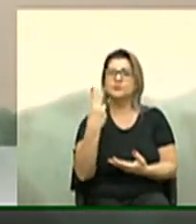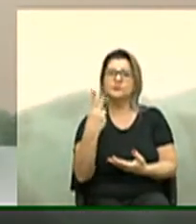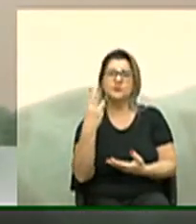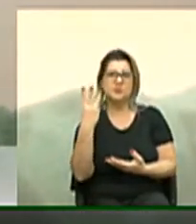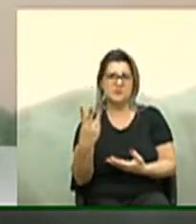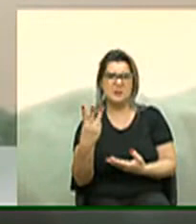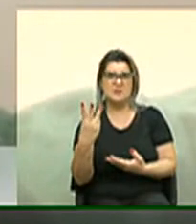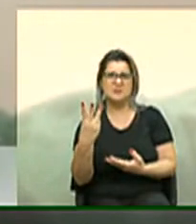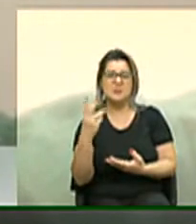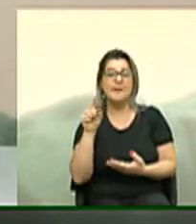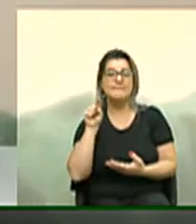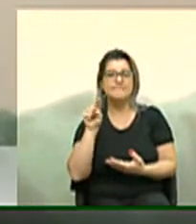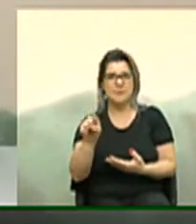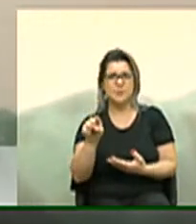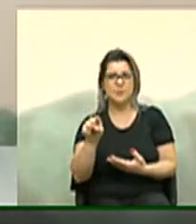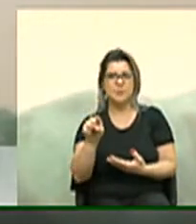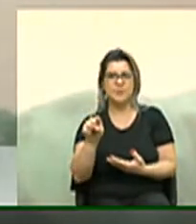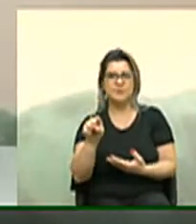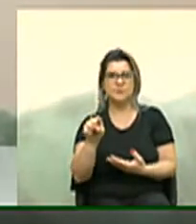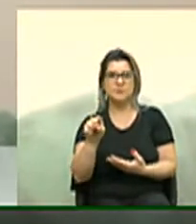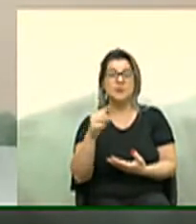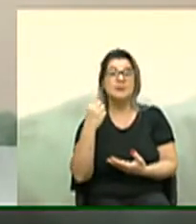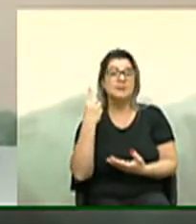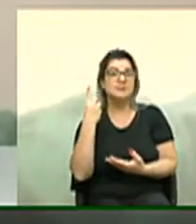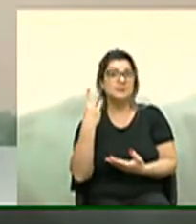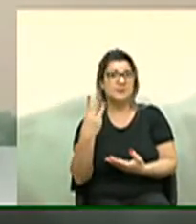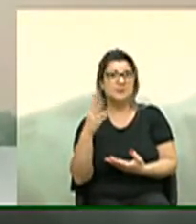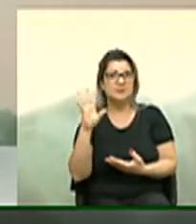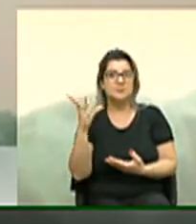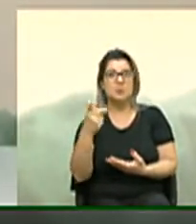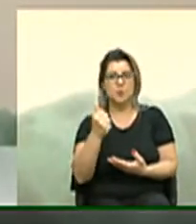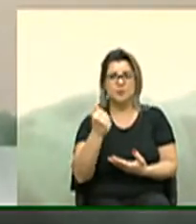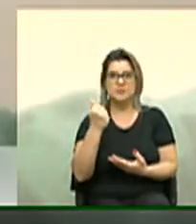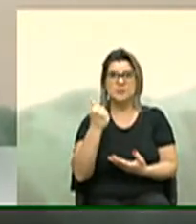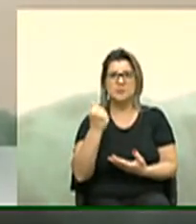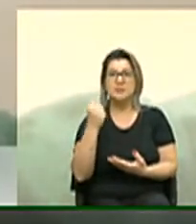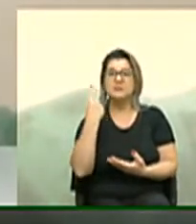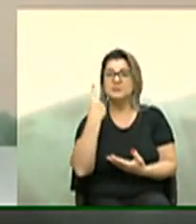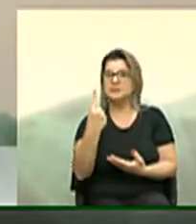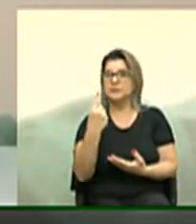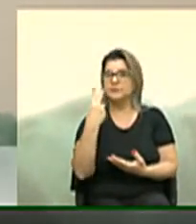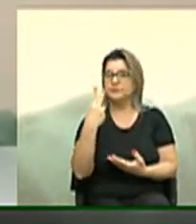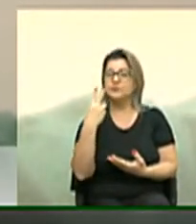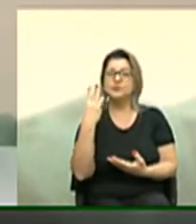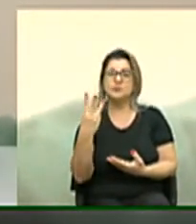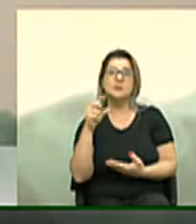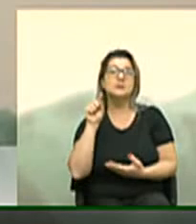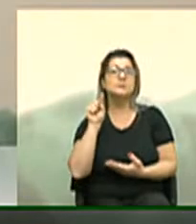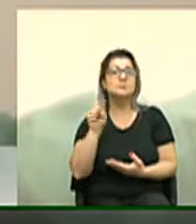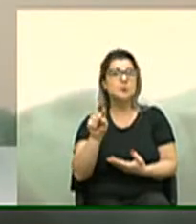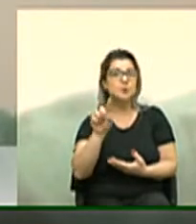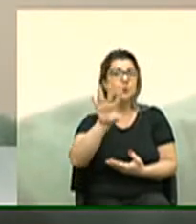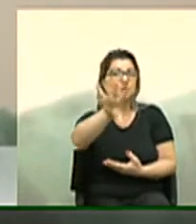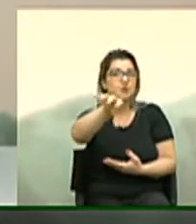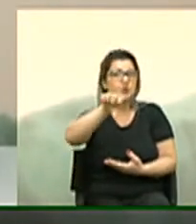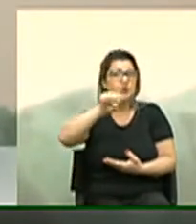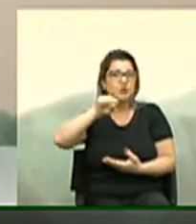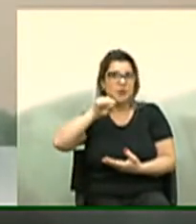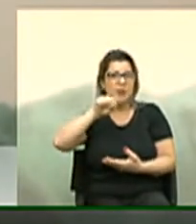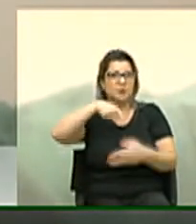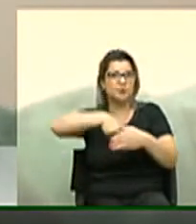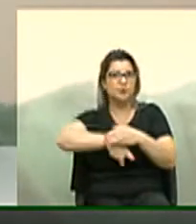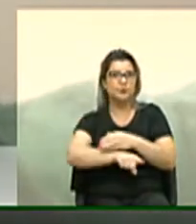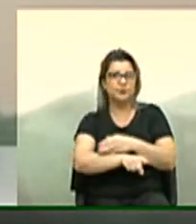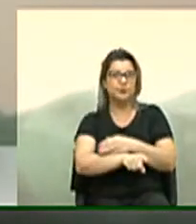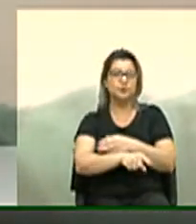recurso, 3 milhões 200, 123 mil retirado do Fundo Municipal